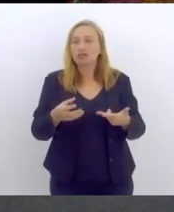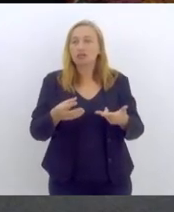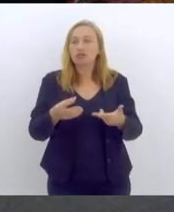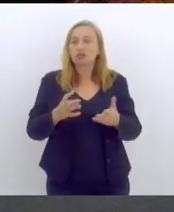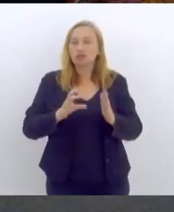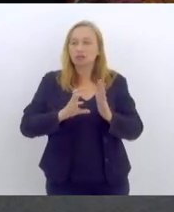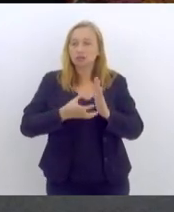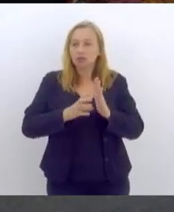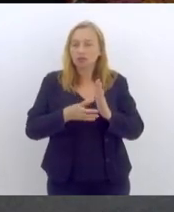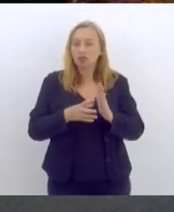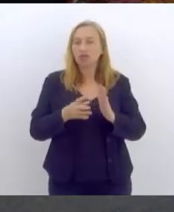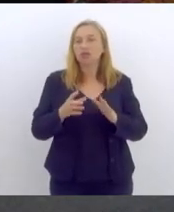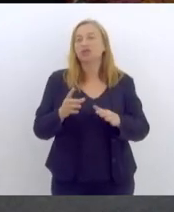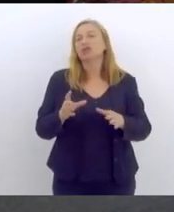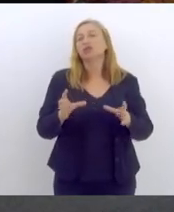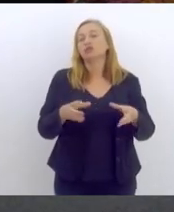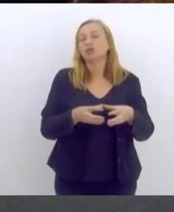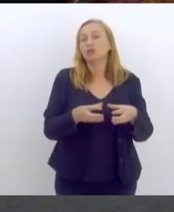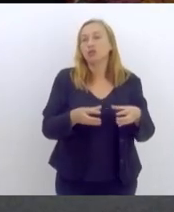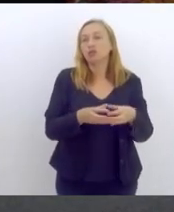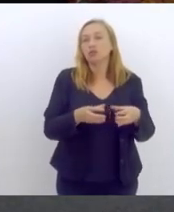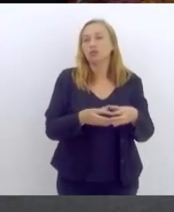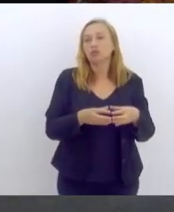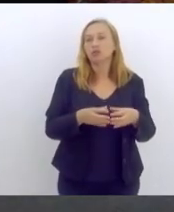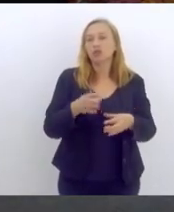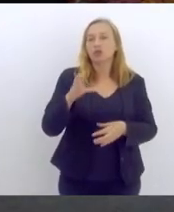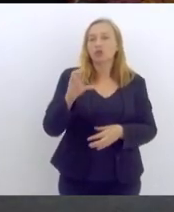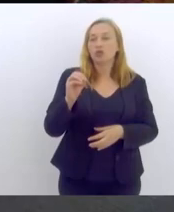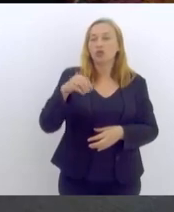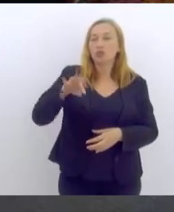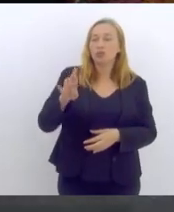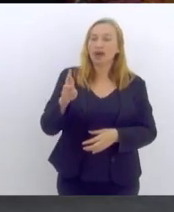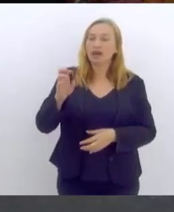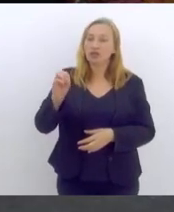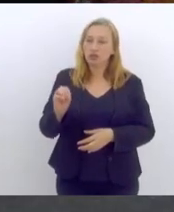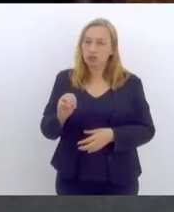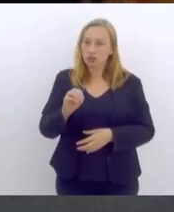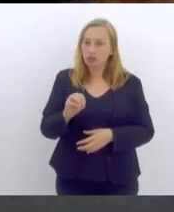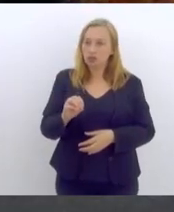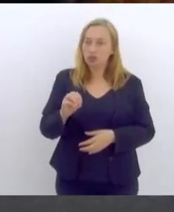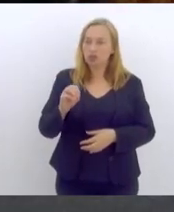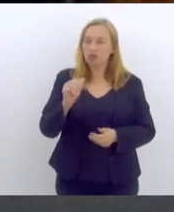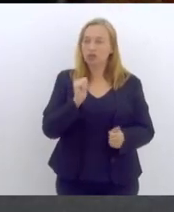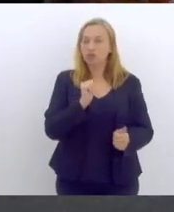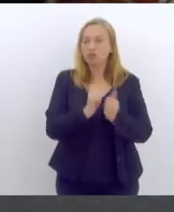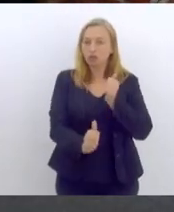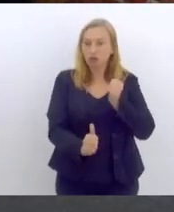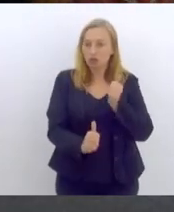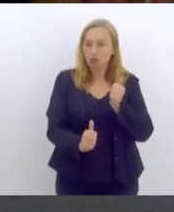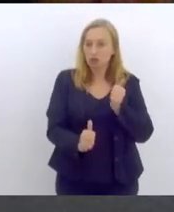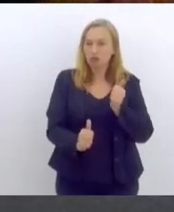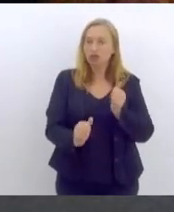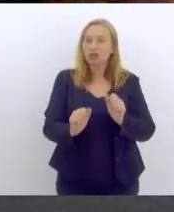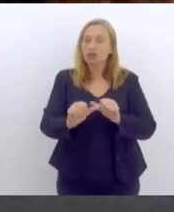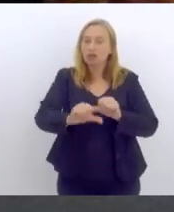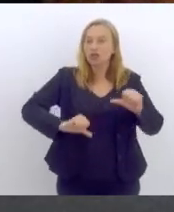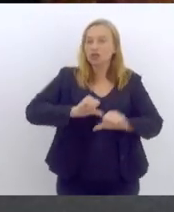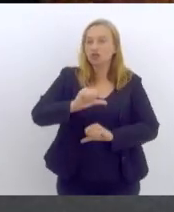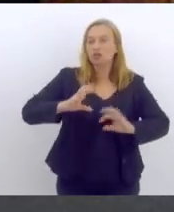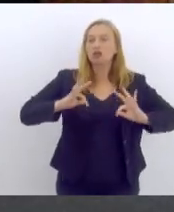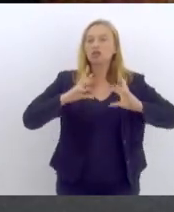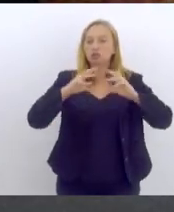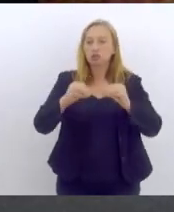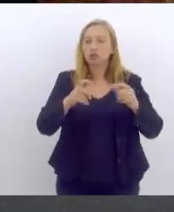na comissão, da revitalização do Complexo Esportivo Caio Martins, que, para além de transformar todo o